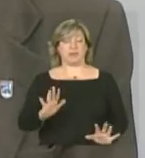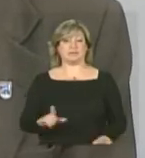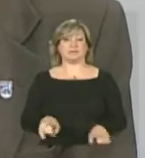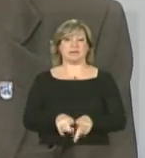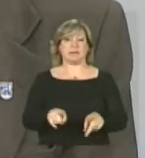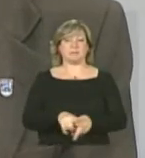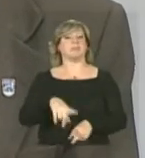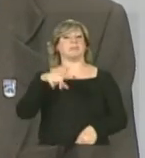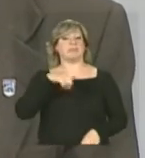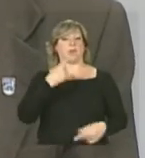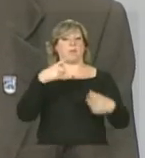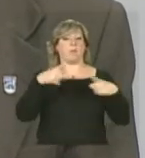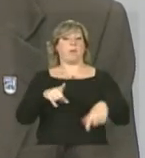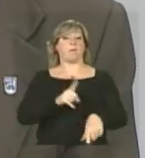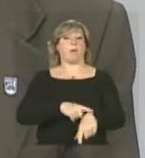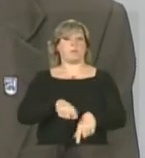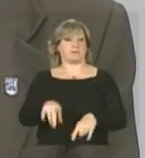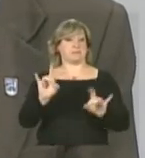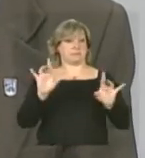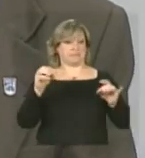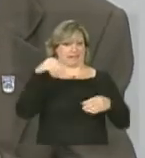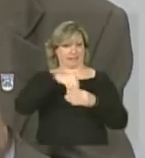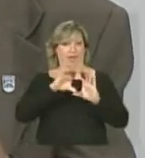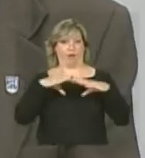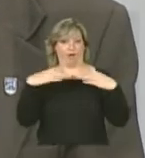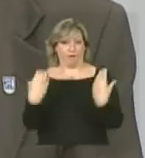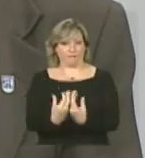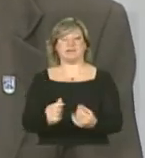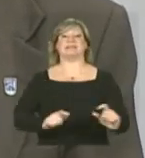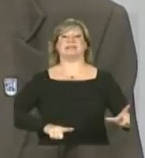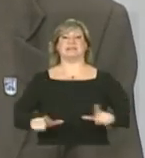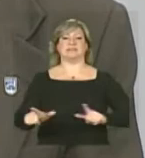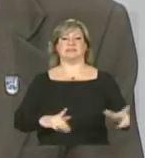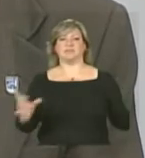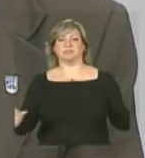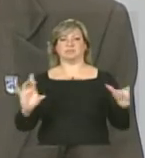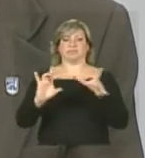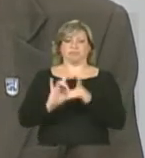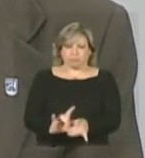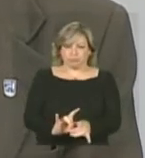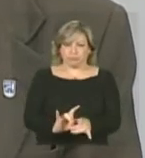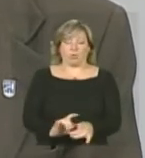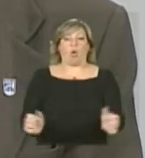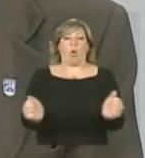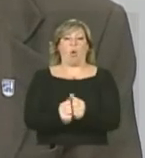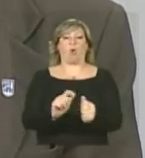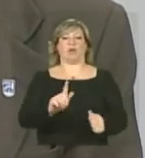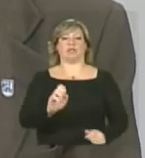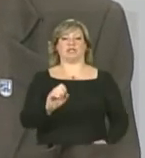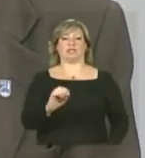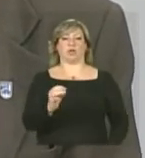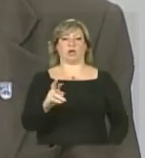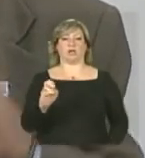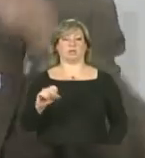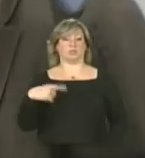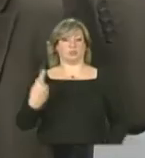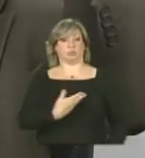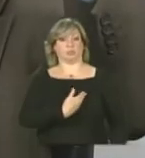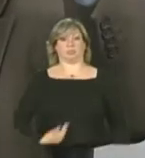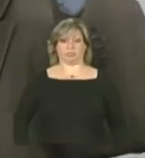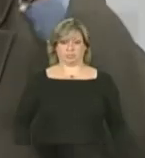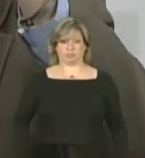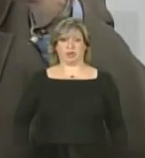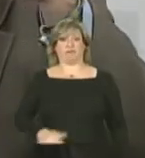espaço lá privilegiado, que é uma atividade integradora com os gestores públicos. Aí